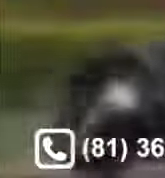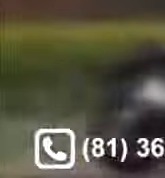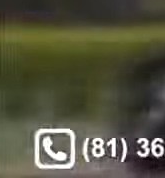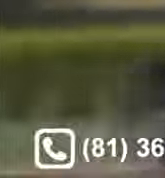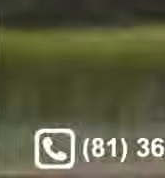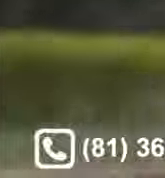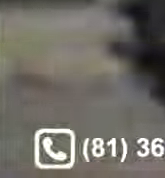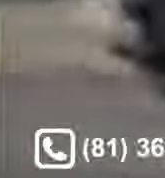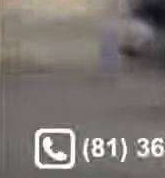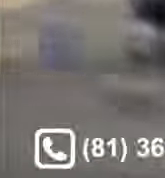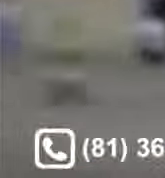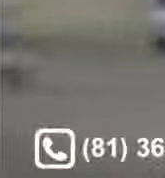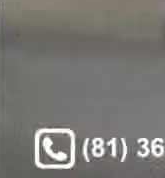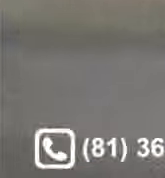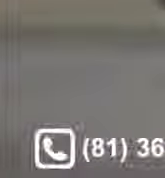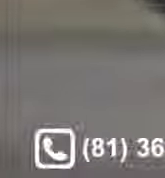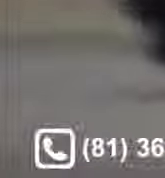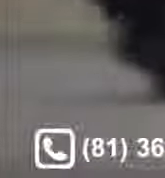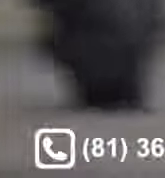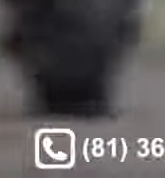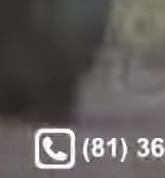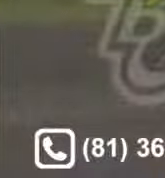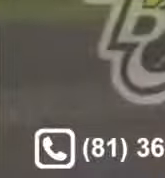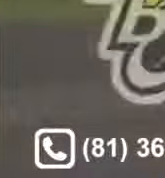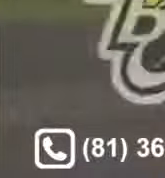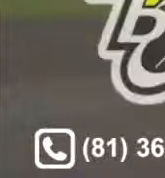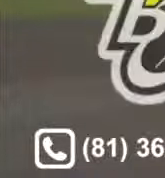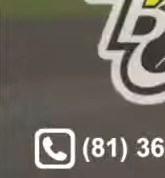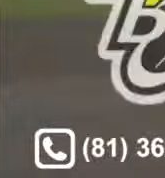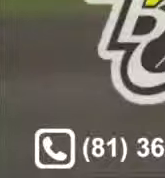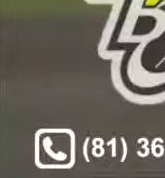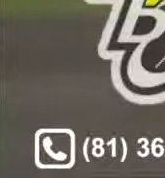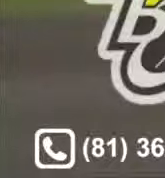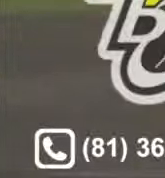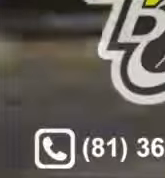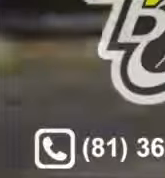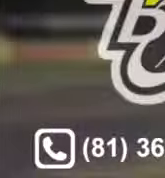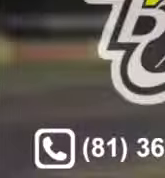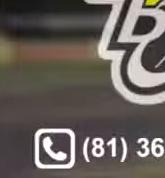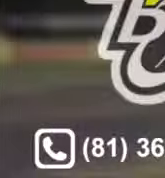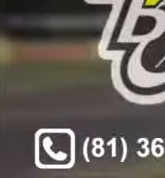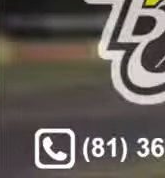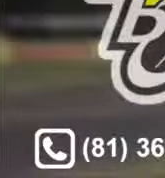número 260. Faça-nos uma visita. Elton Bicicletas e Motos.